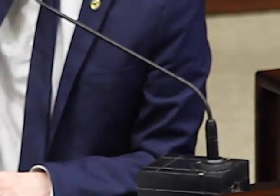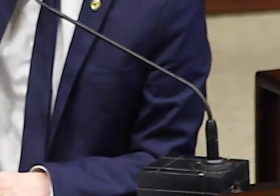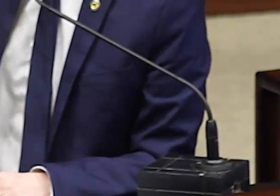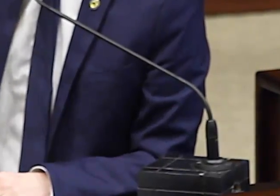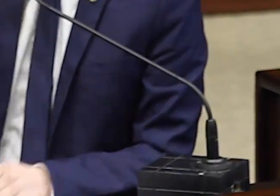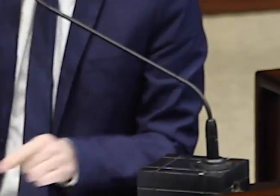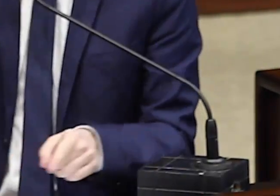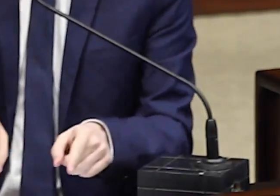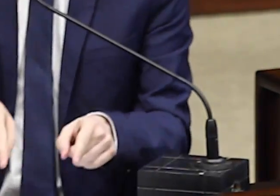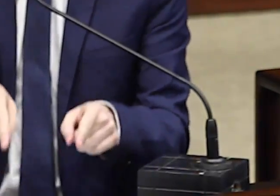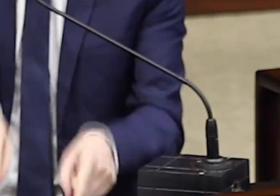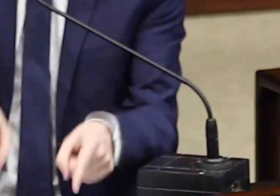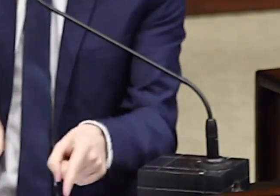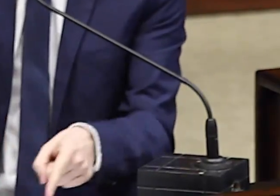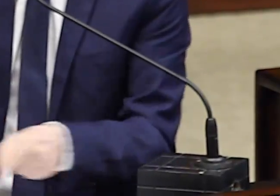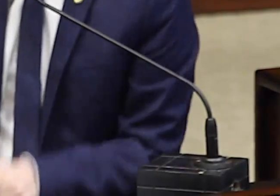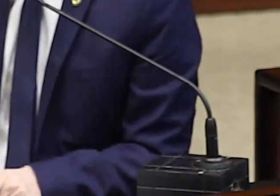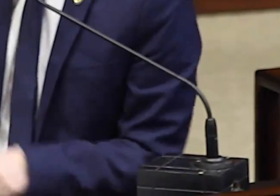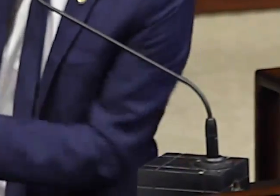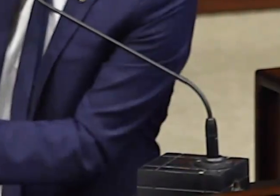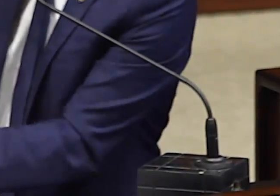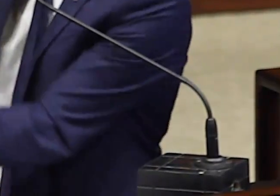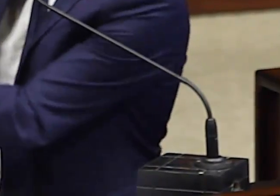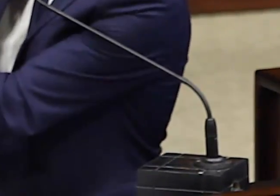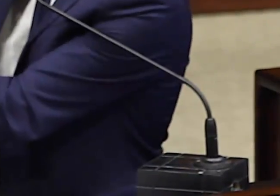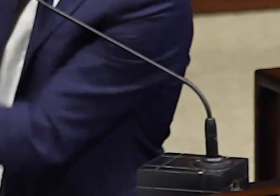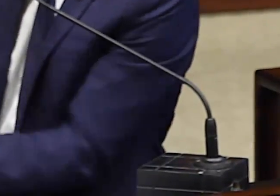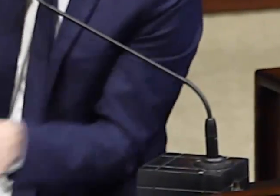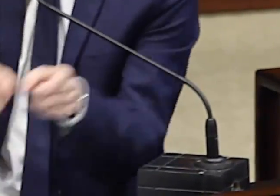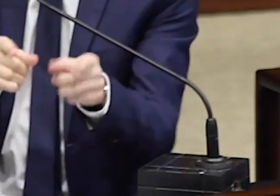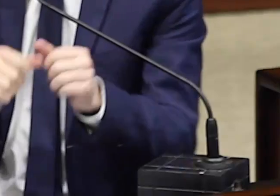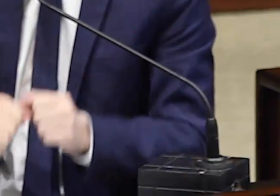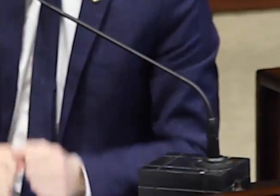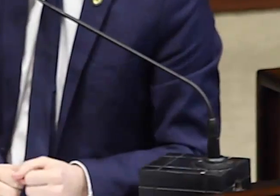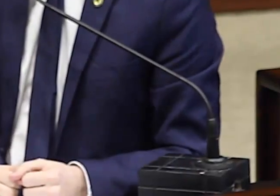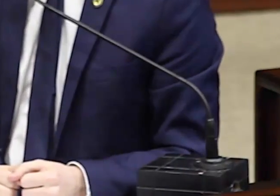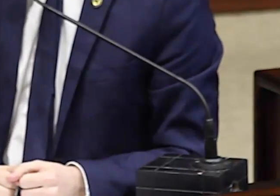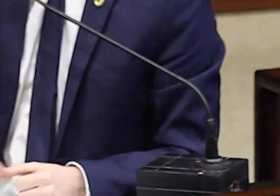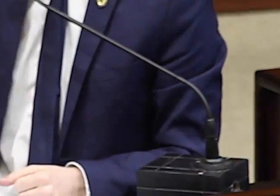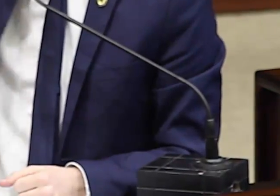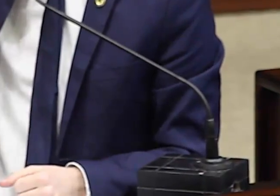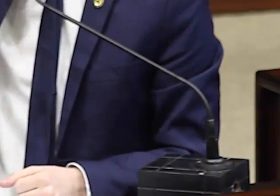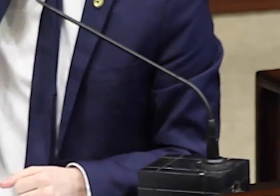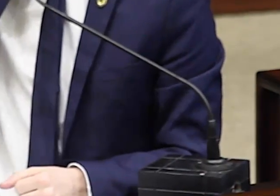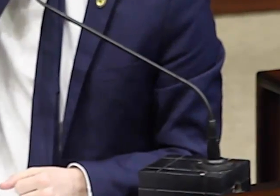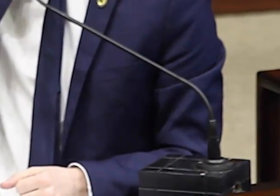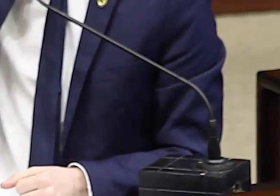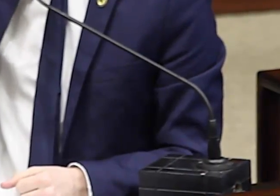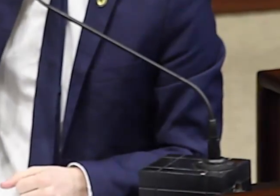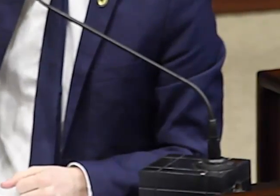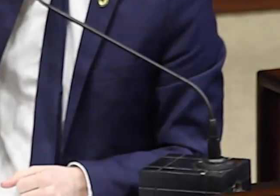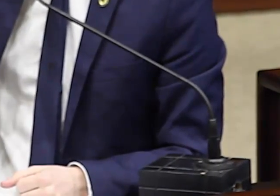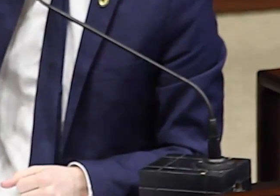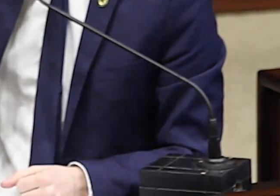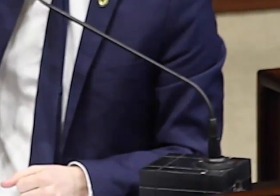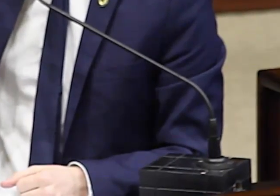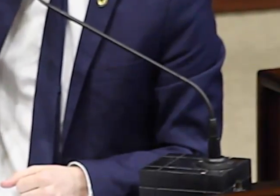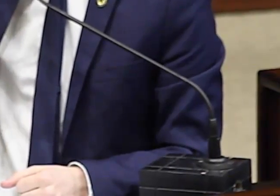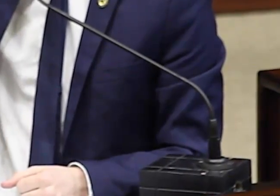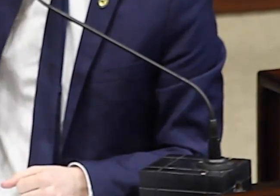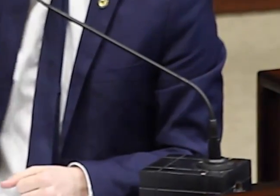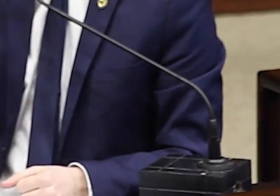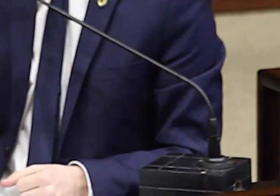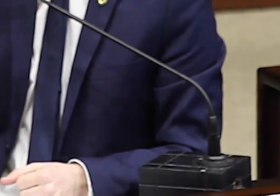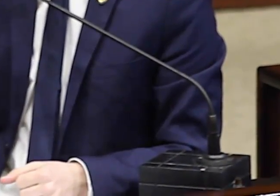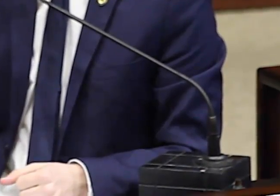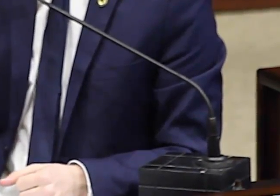sobre este cidadão que criminosamente disse que um bom conservador merece a morte. E o senhor nunca veio aqui dizer